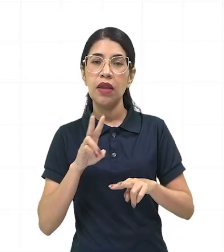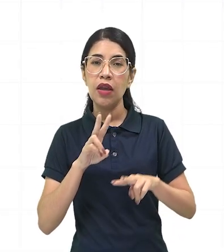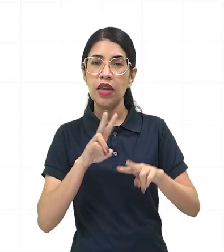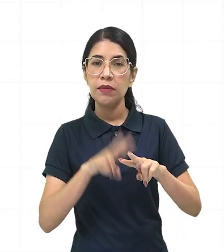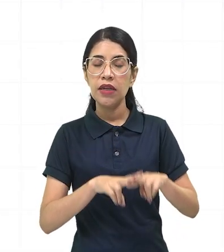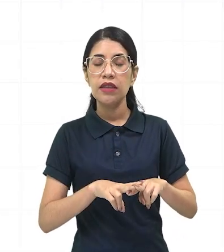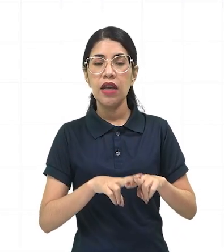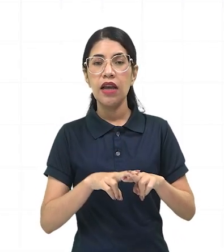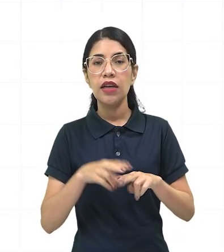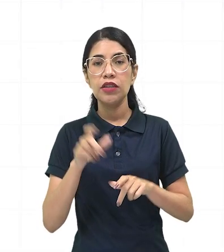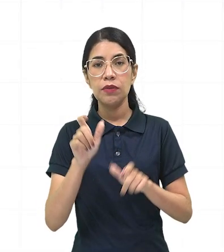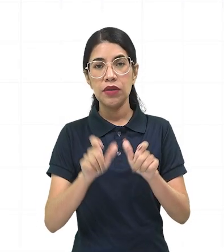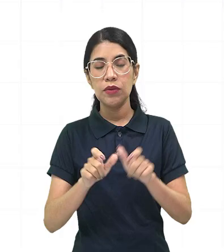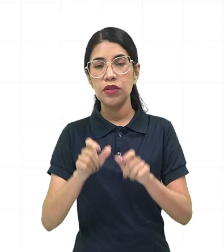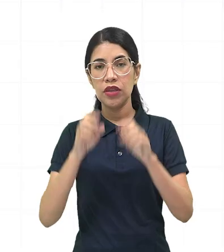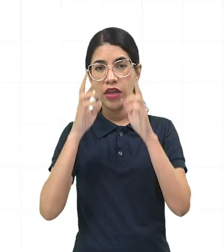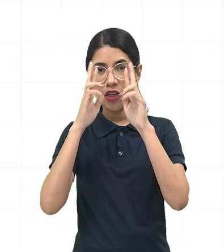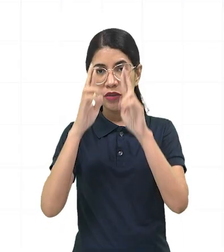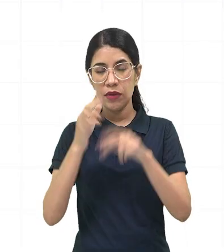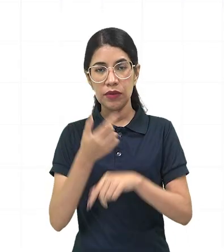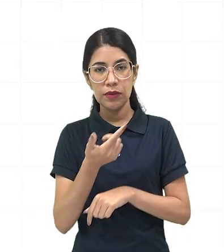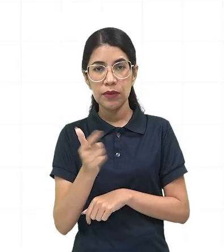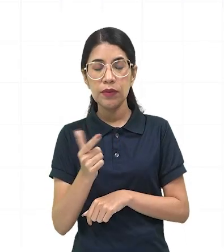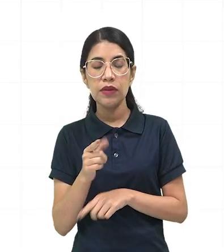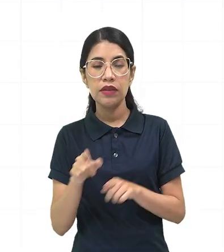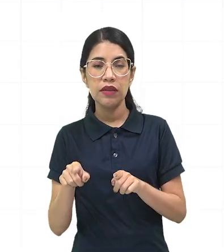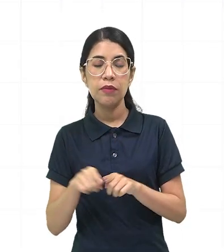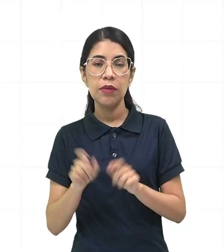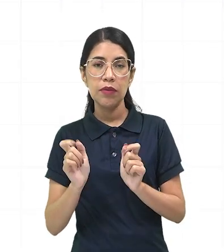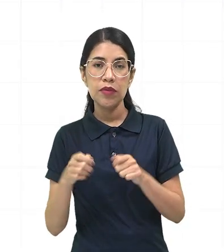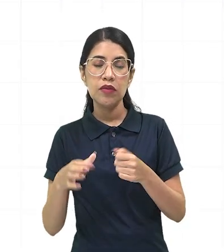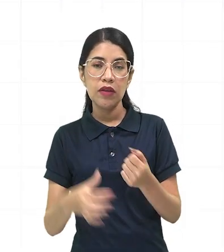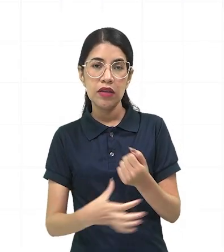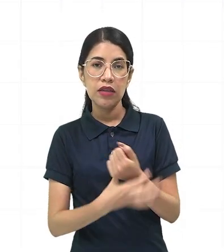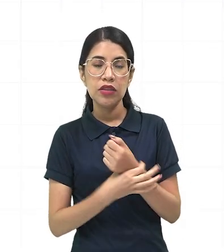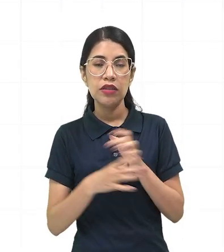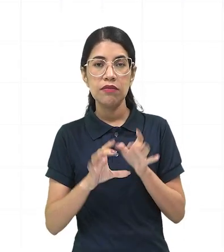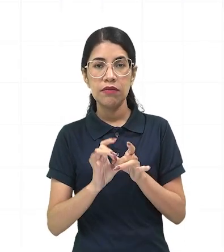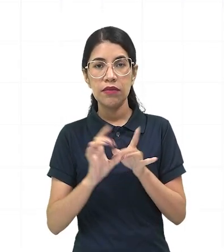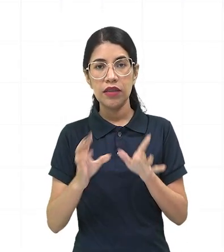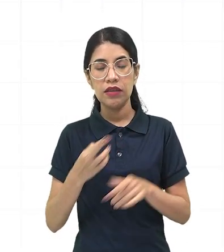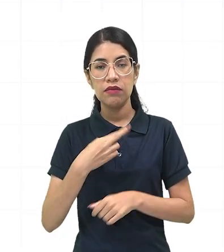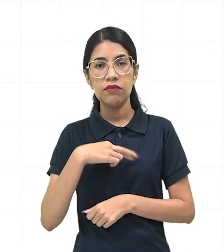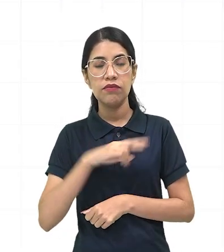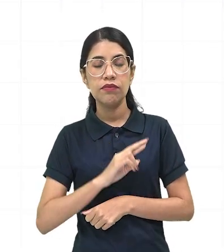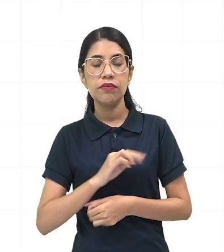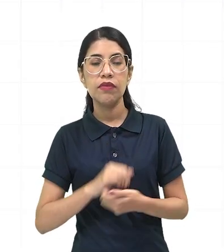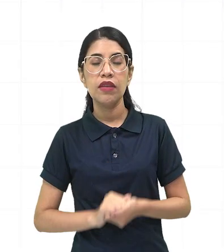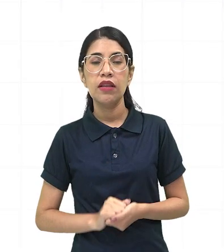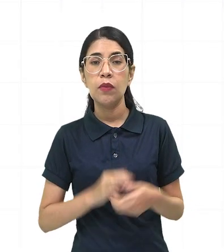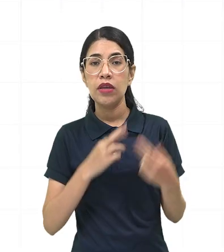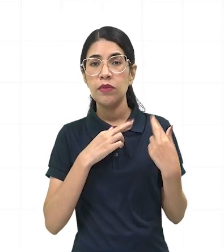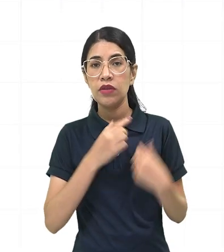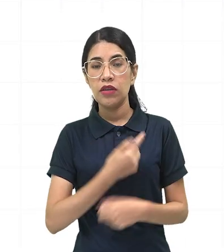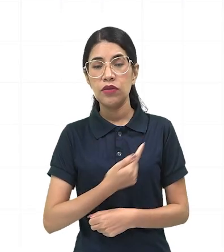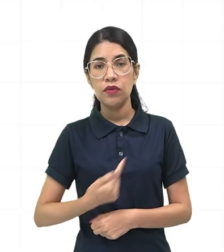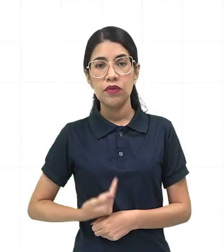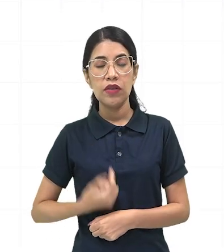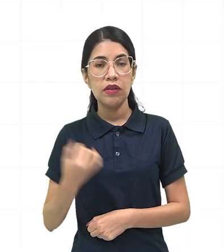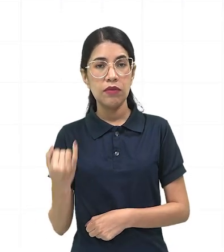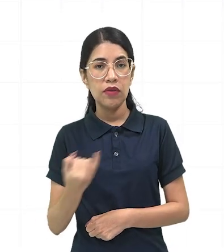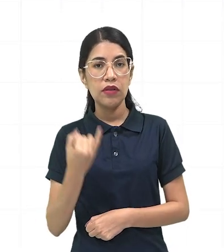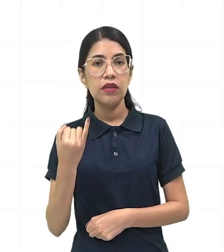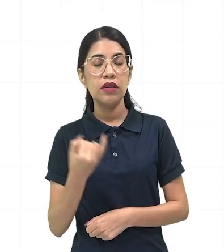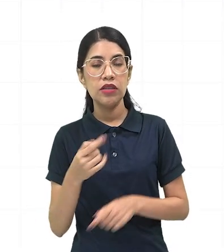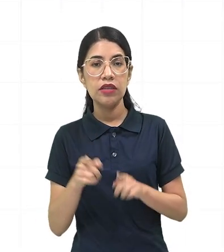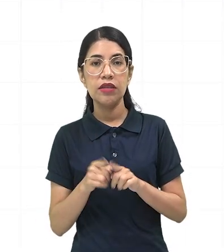que desrespeitam essas leis que garantem as liberdades religiosas. O papel do Estado é muito grande e, ao mesmo tempo,